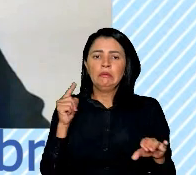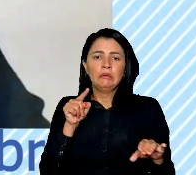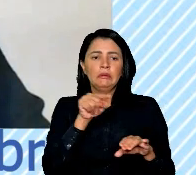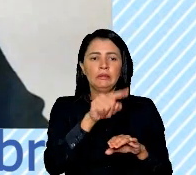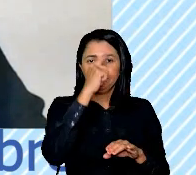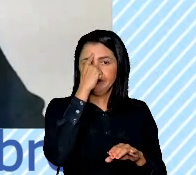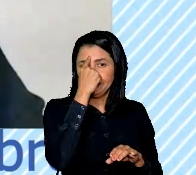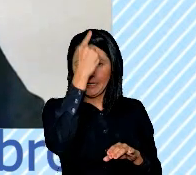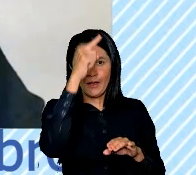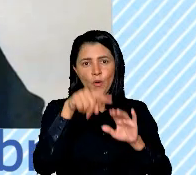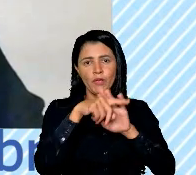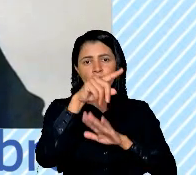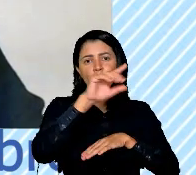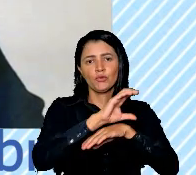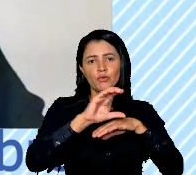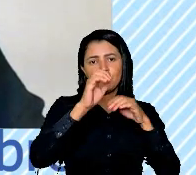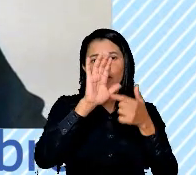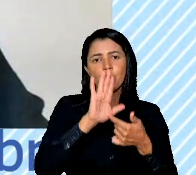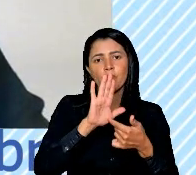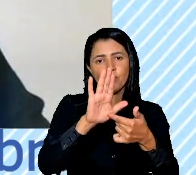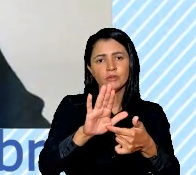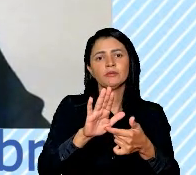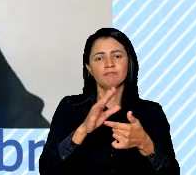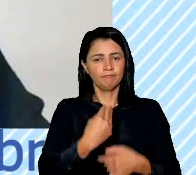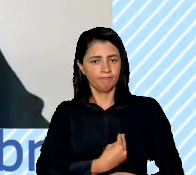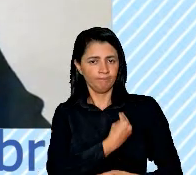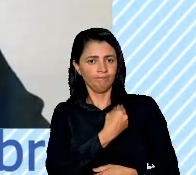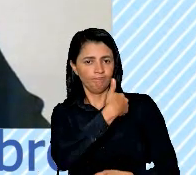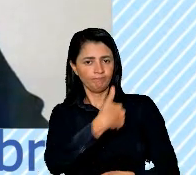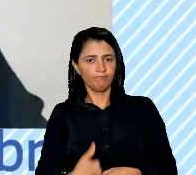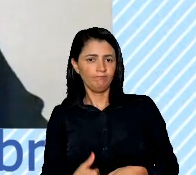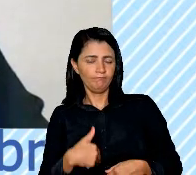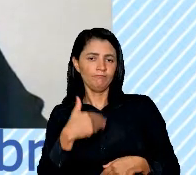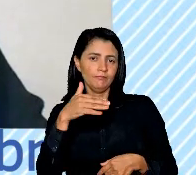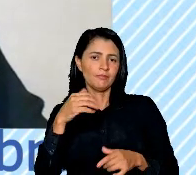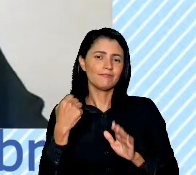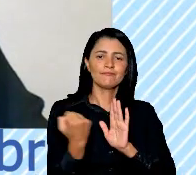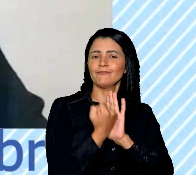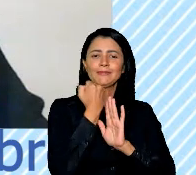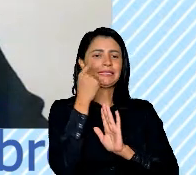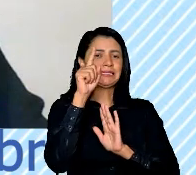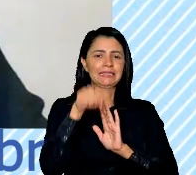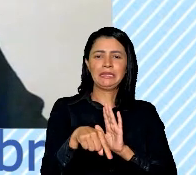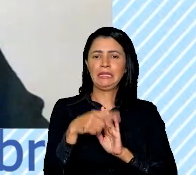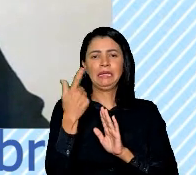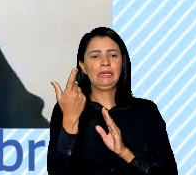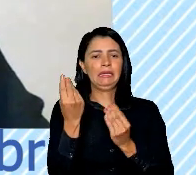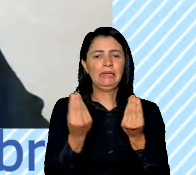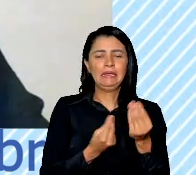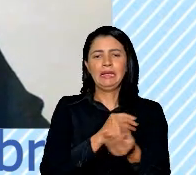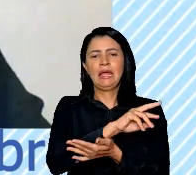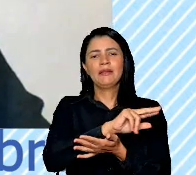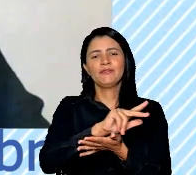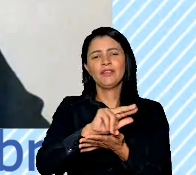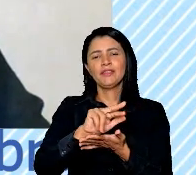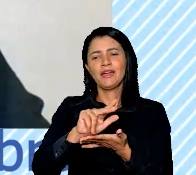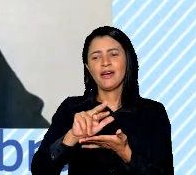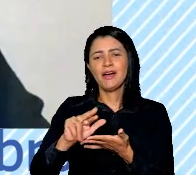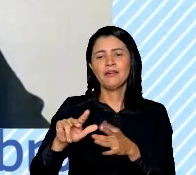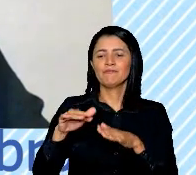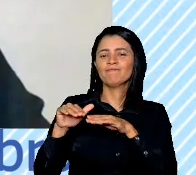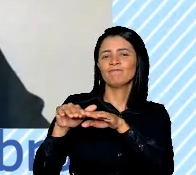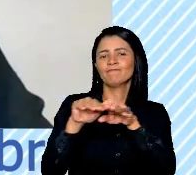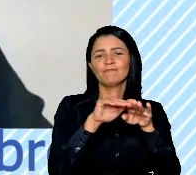ideais constitucionais. A vida pública marcada pelo pluralismo, pela diversidade, pela